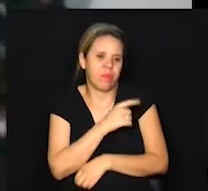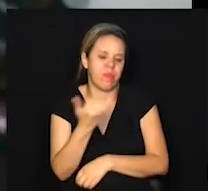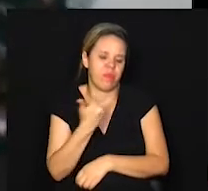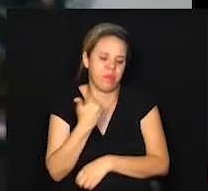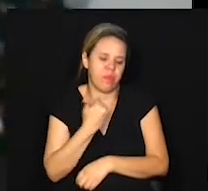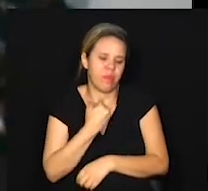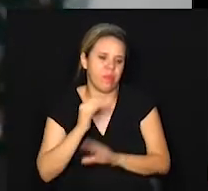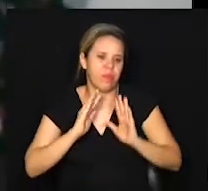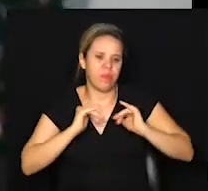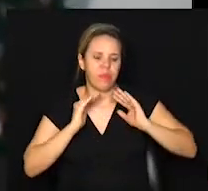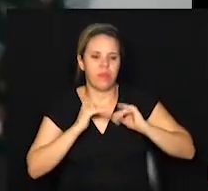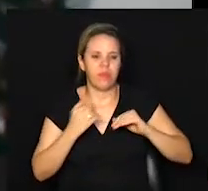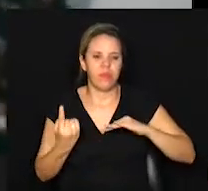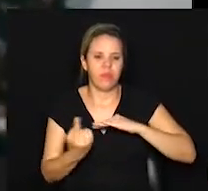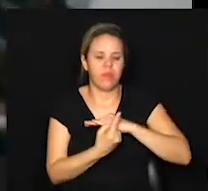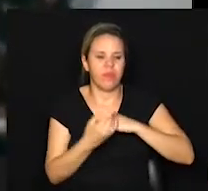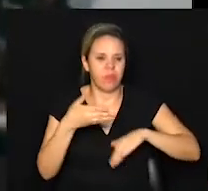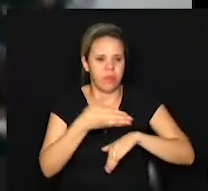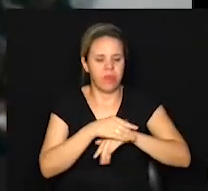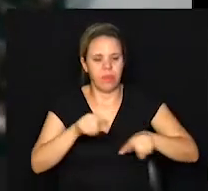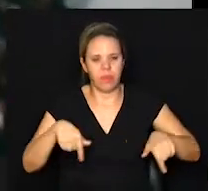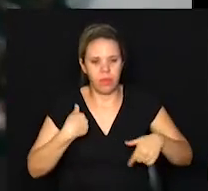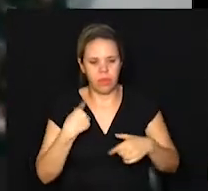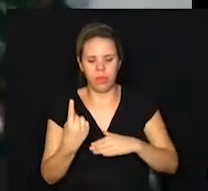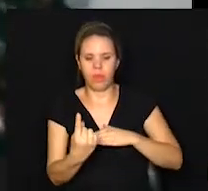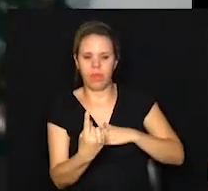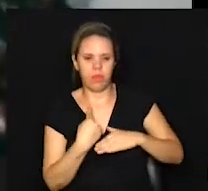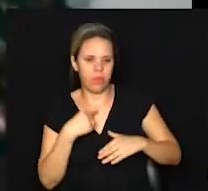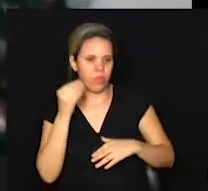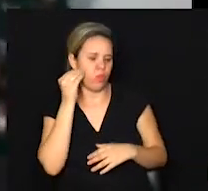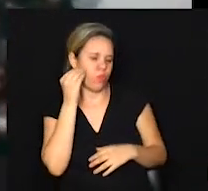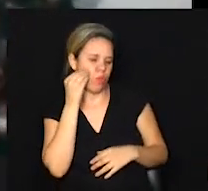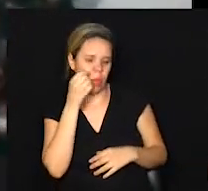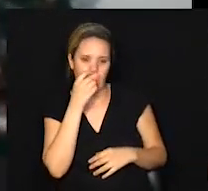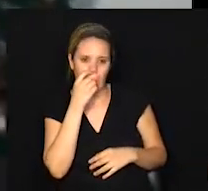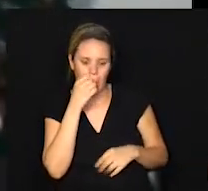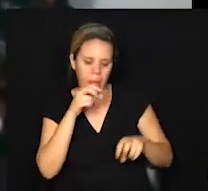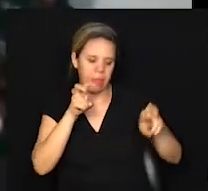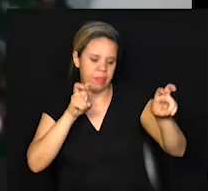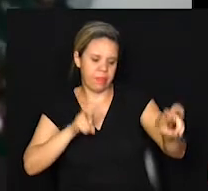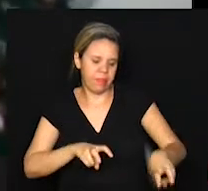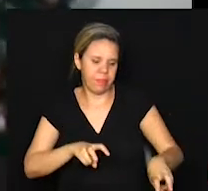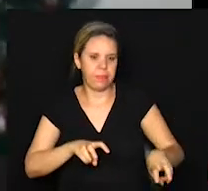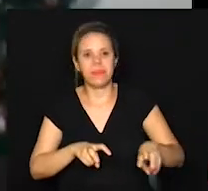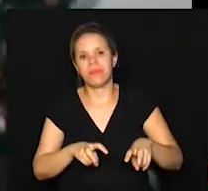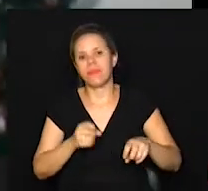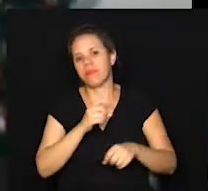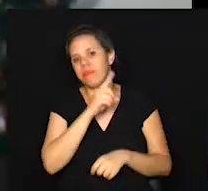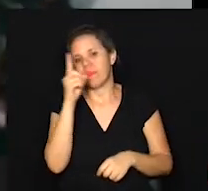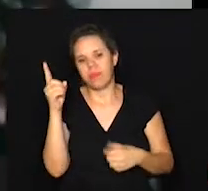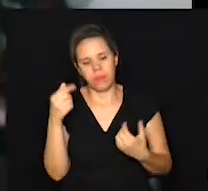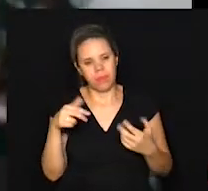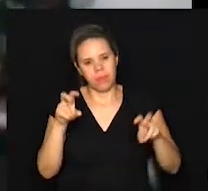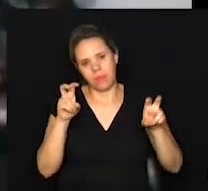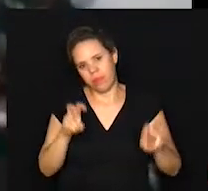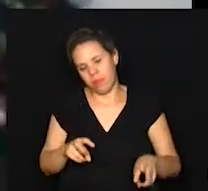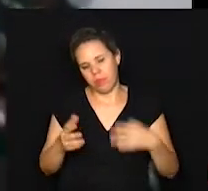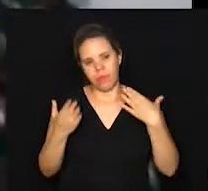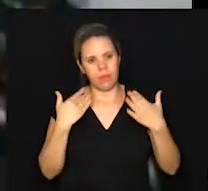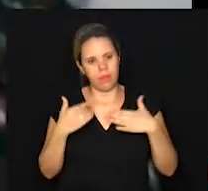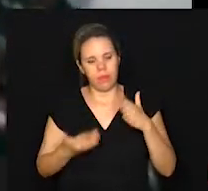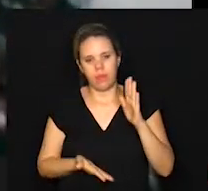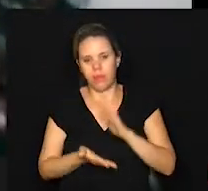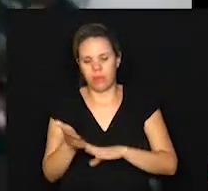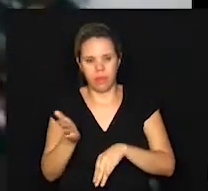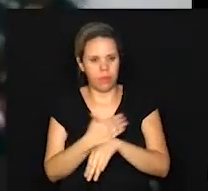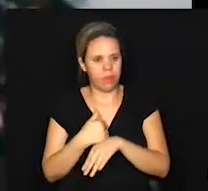sempre que entravam em sala de aula, vinham até mim, davam um beijo no rosto e sentavam, desejavam um bom dia, sentavam, e antes de sair da